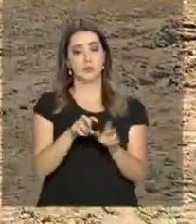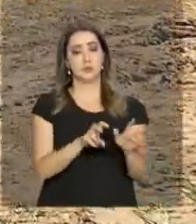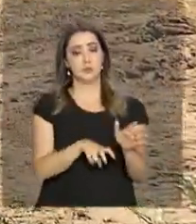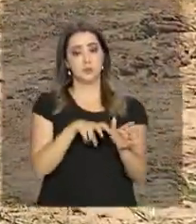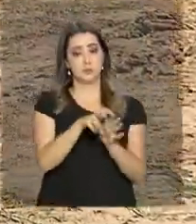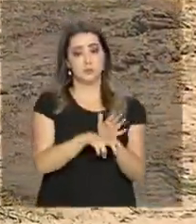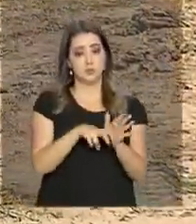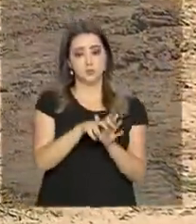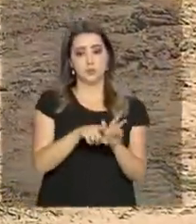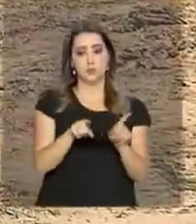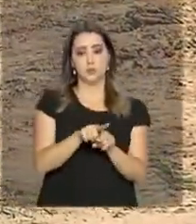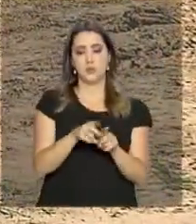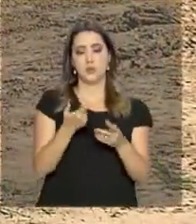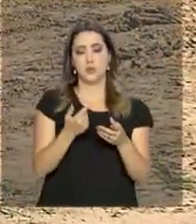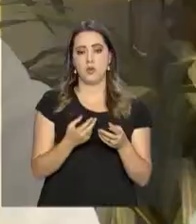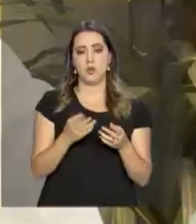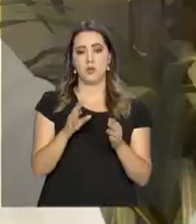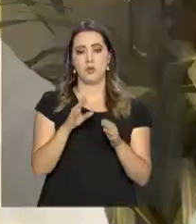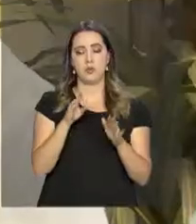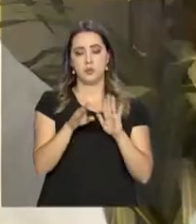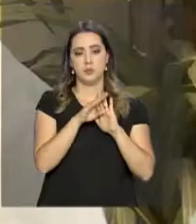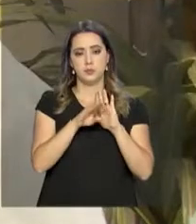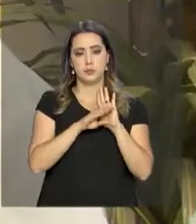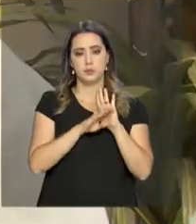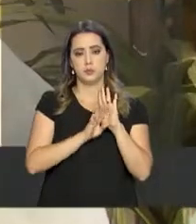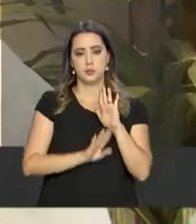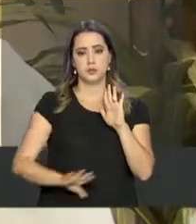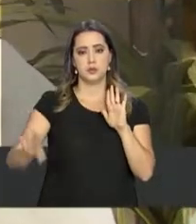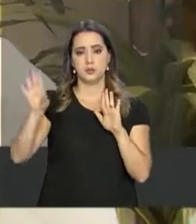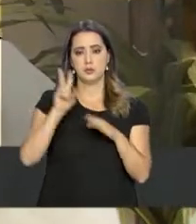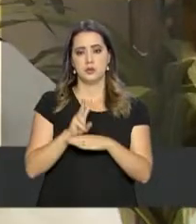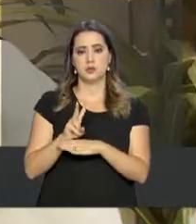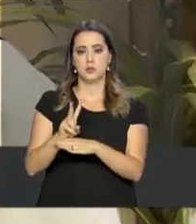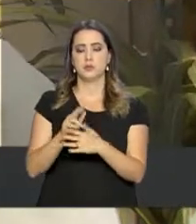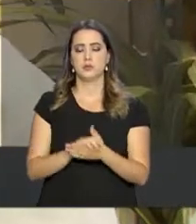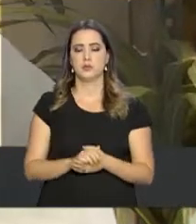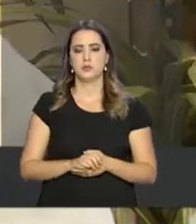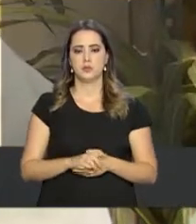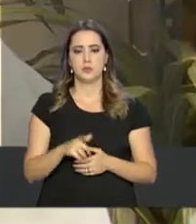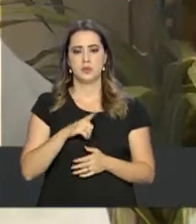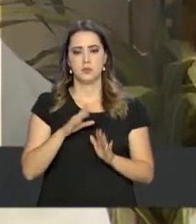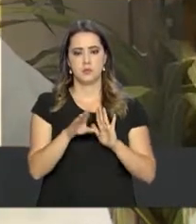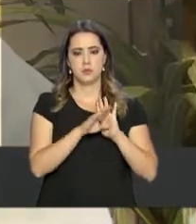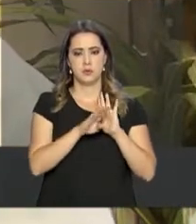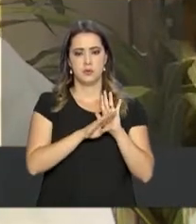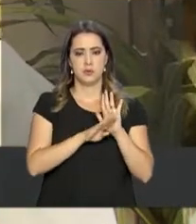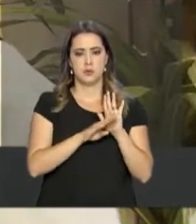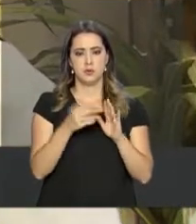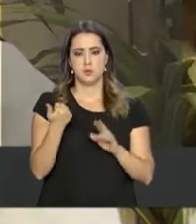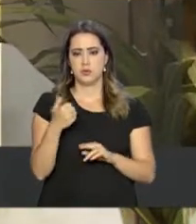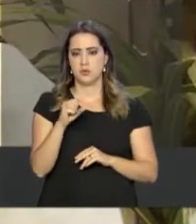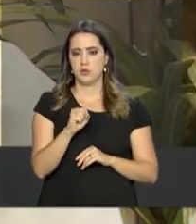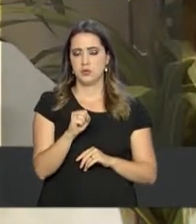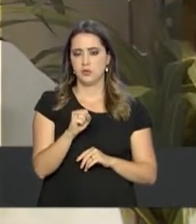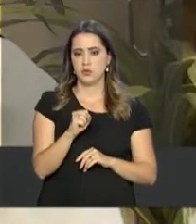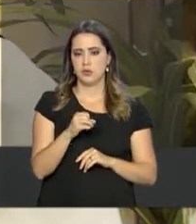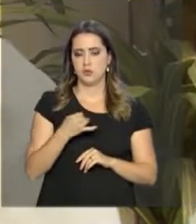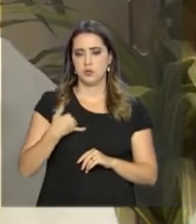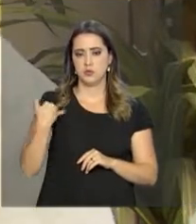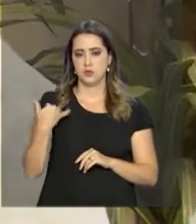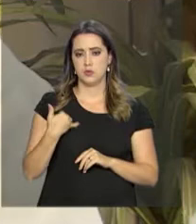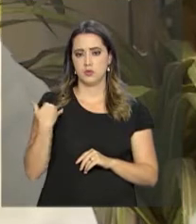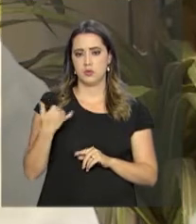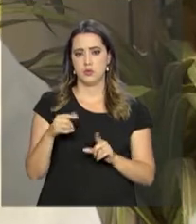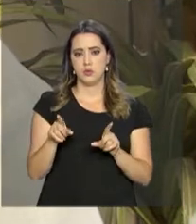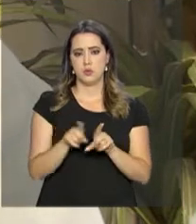nacional de crédito fundiário temos um programa que permite que jovens de 18 anos desde que seja é mais hypado com